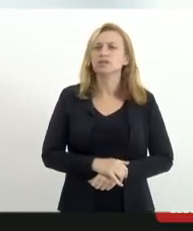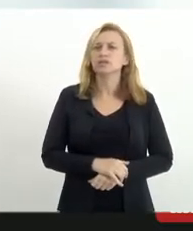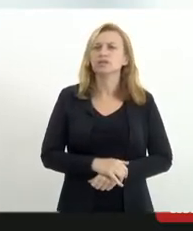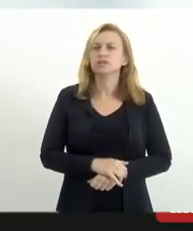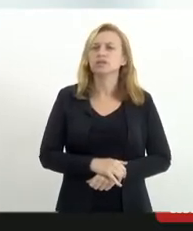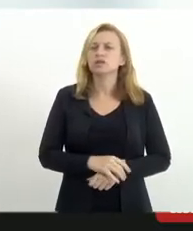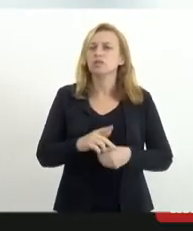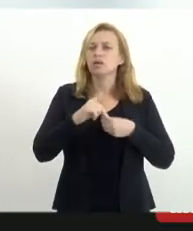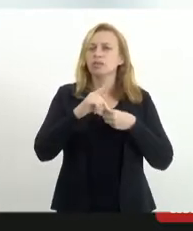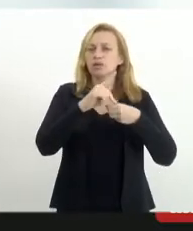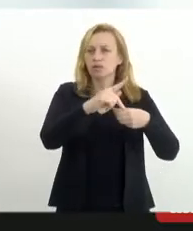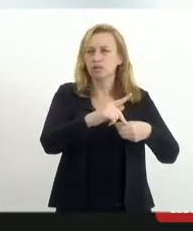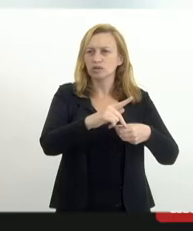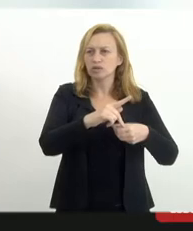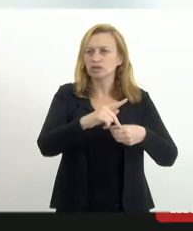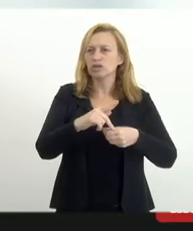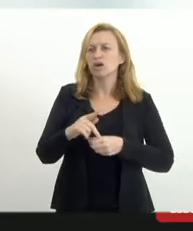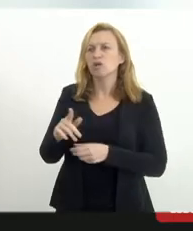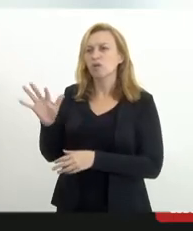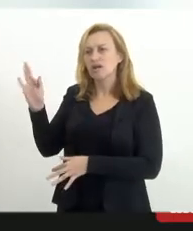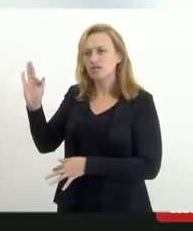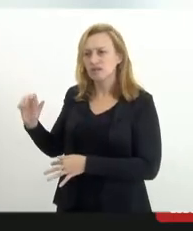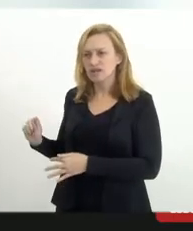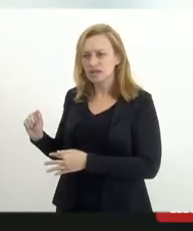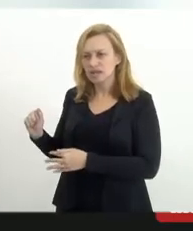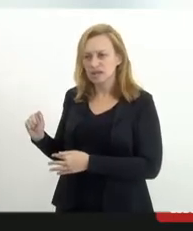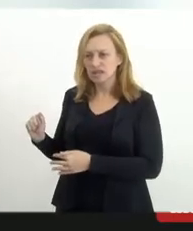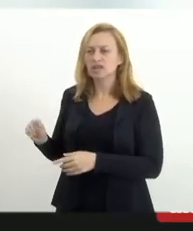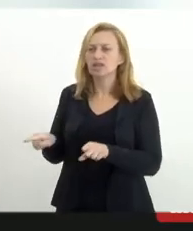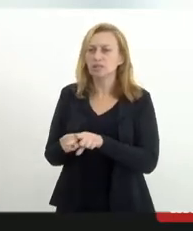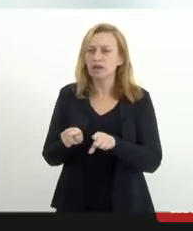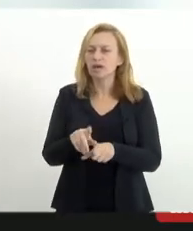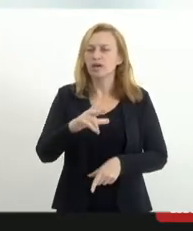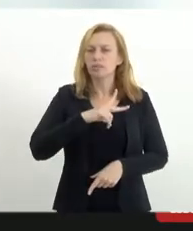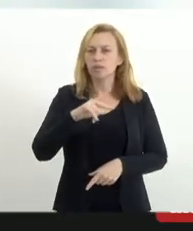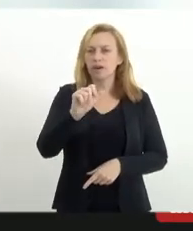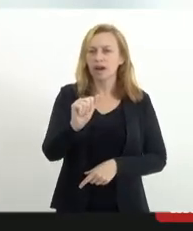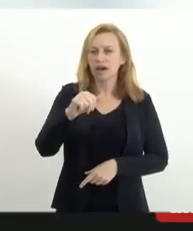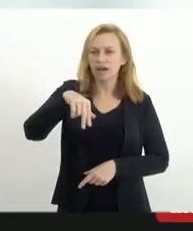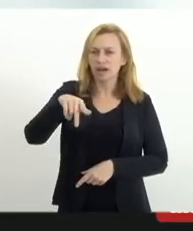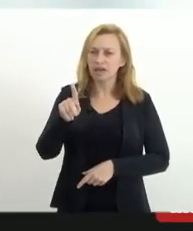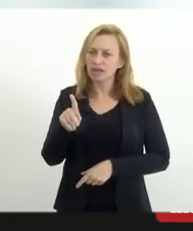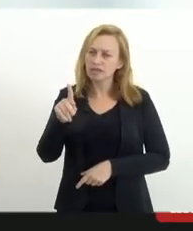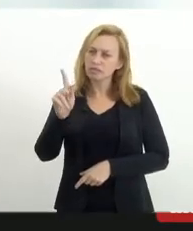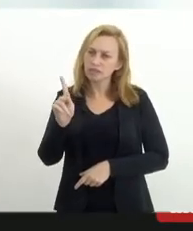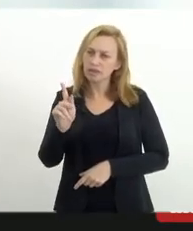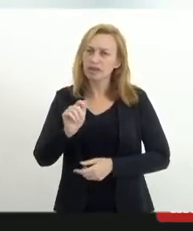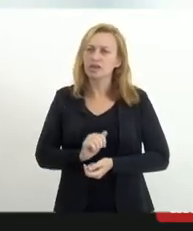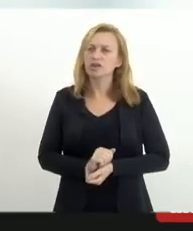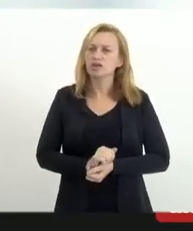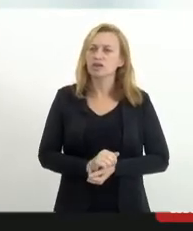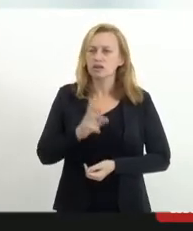perenes com a Procuradoria, com a Fazenda, com a própria ANP, que Vossa